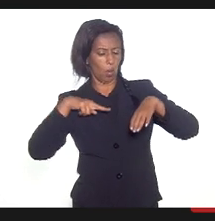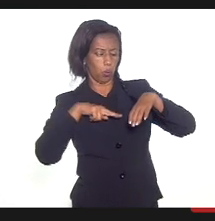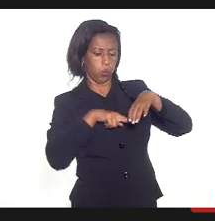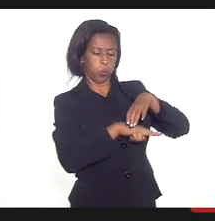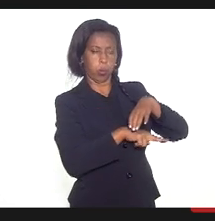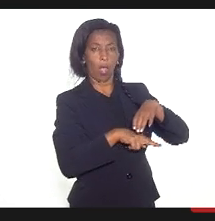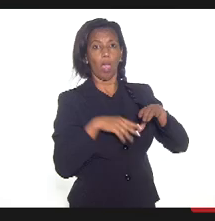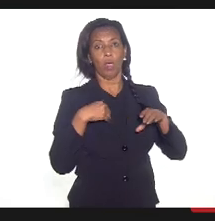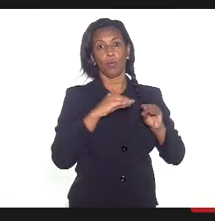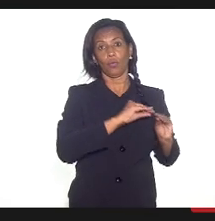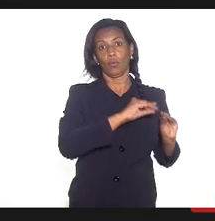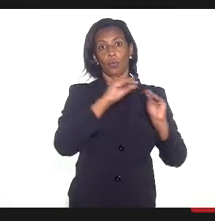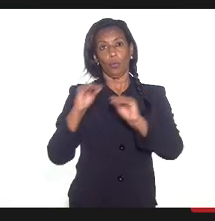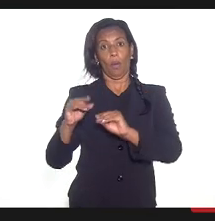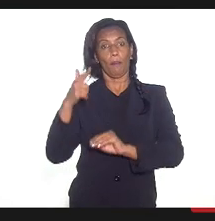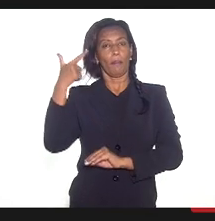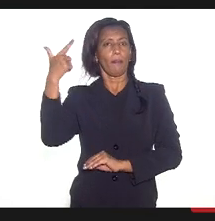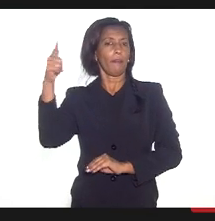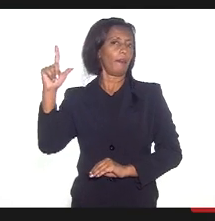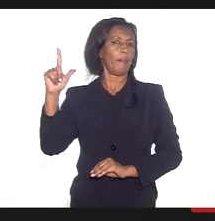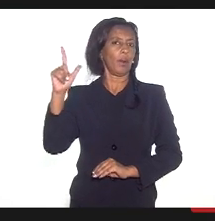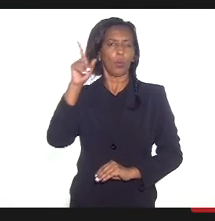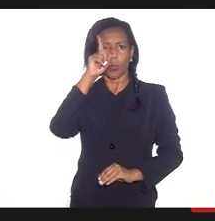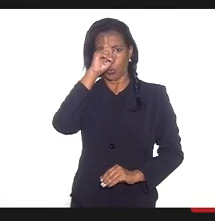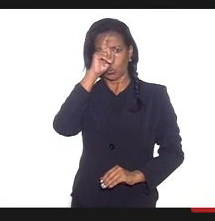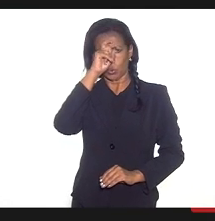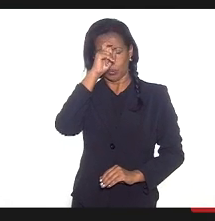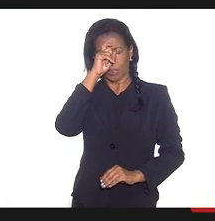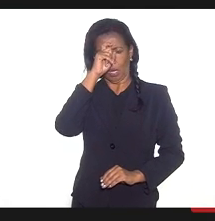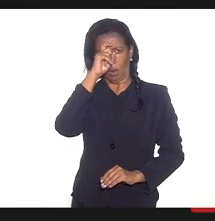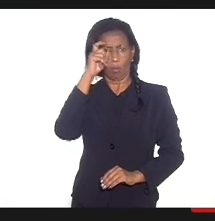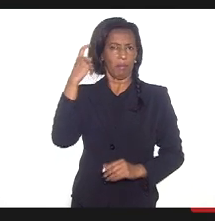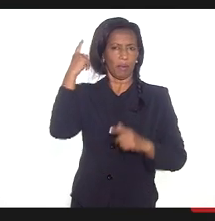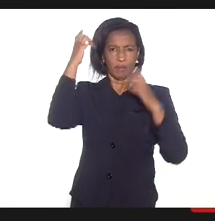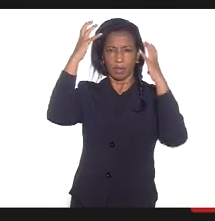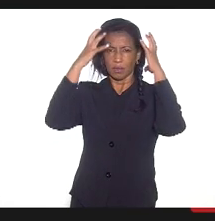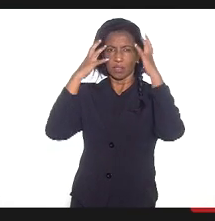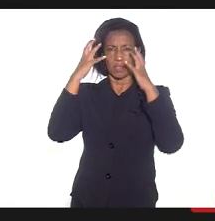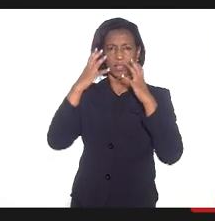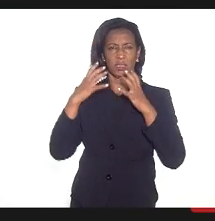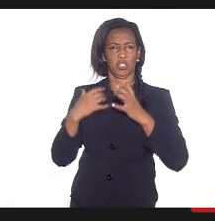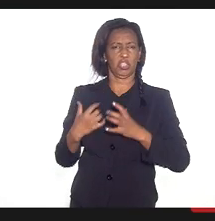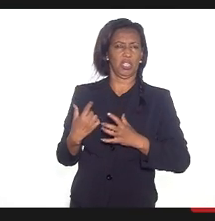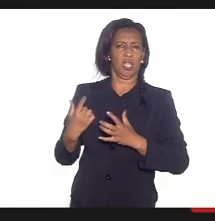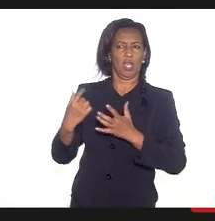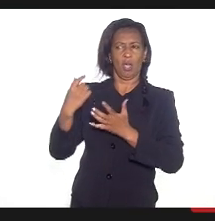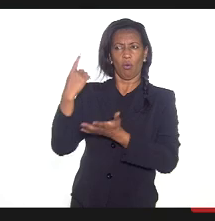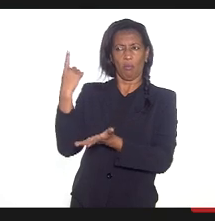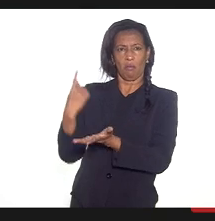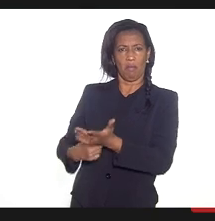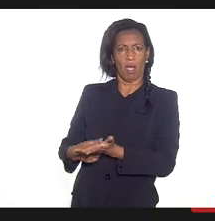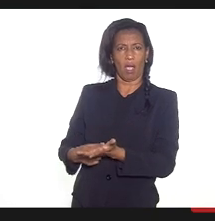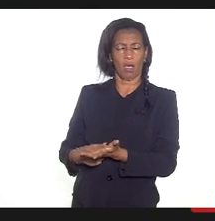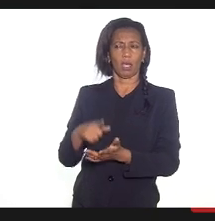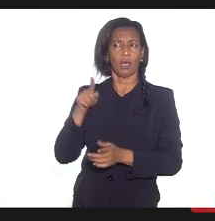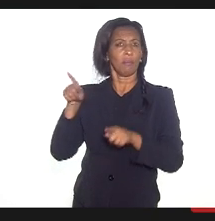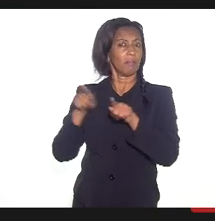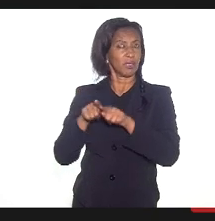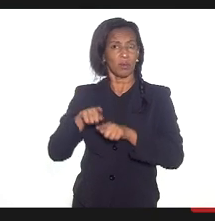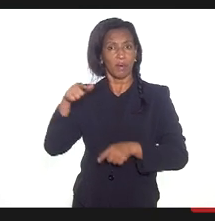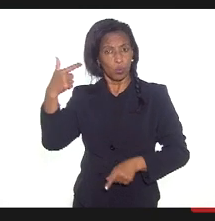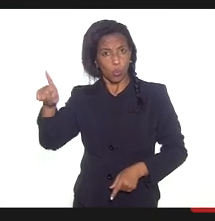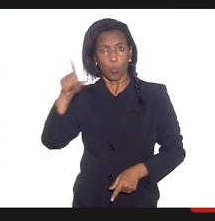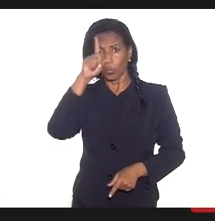outro hospital para ver se tinha ficado sequelas neurológicas. E no outro hospital também não chamaram a polícia,